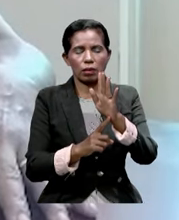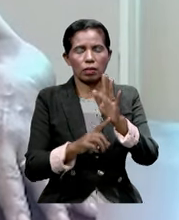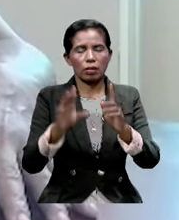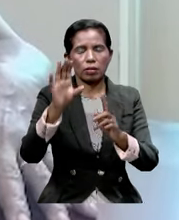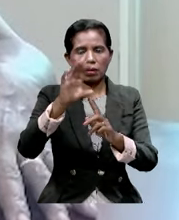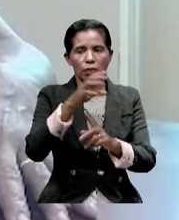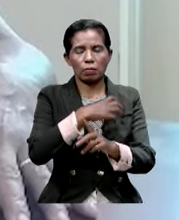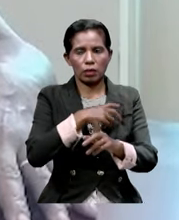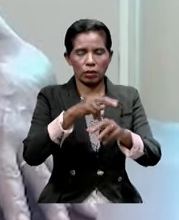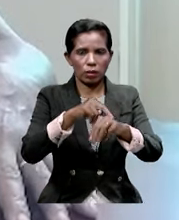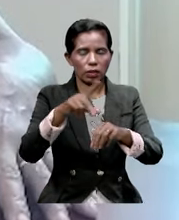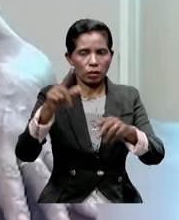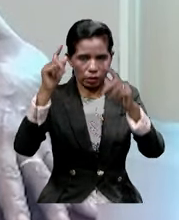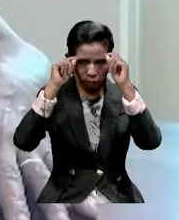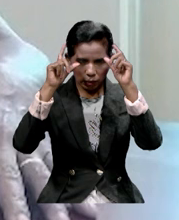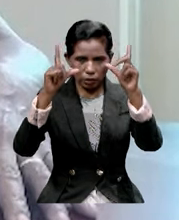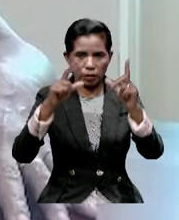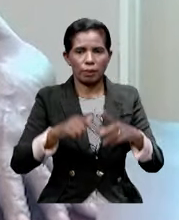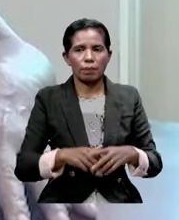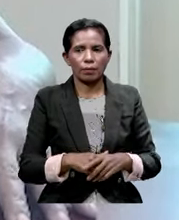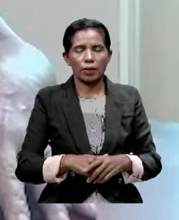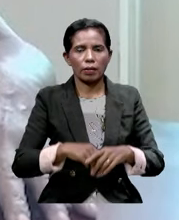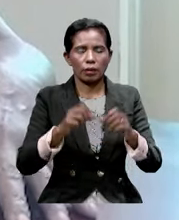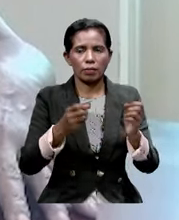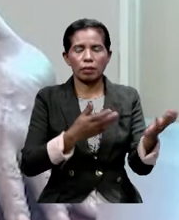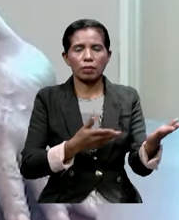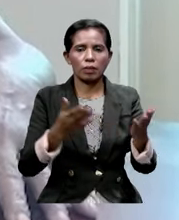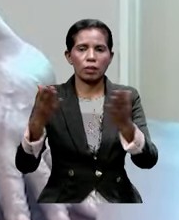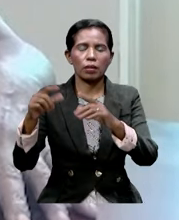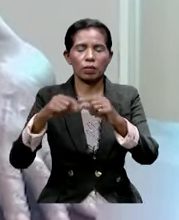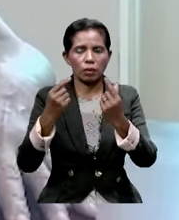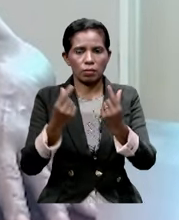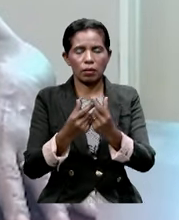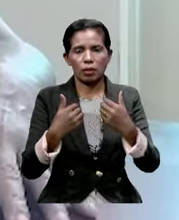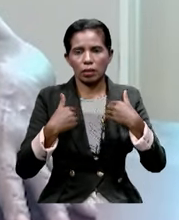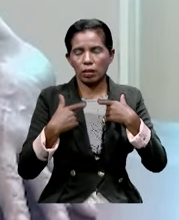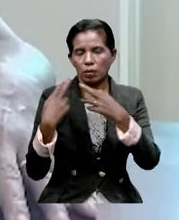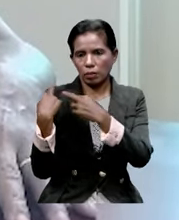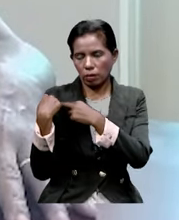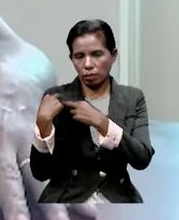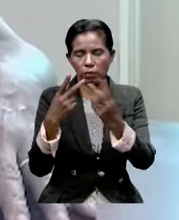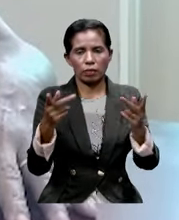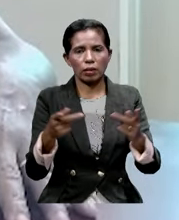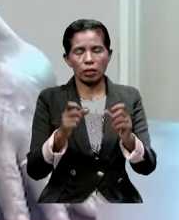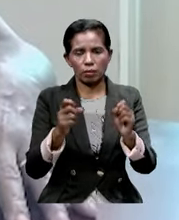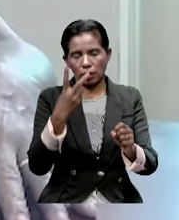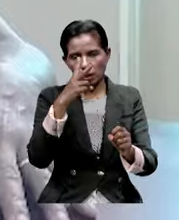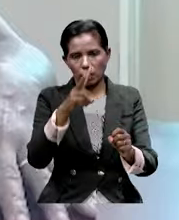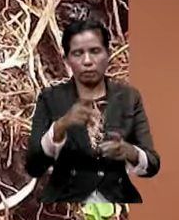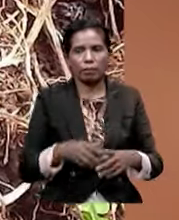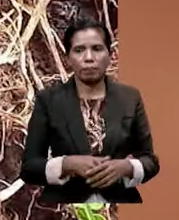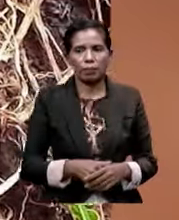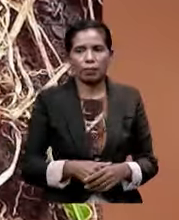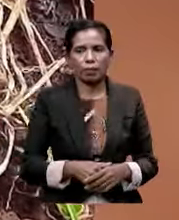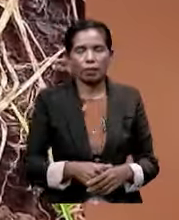geral da Polícia Nacional Timor-Leste, hodi orienta ba equipa ne be responsável ba areida ne, para te bele maherau. En